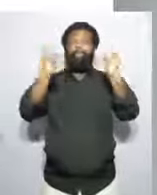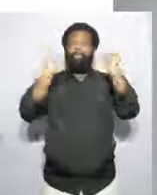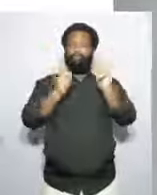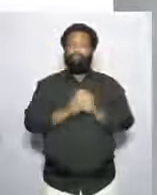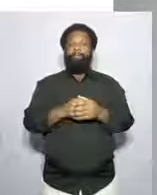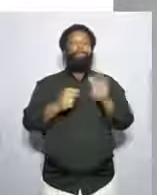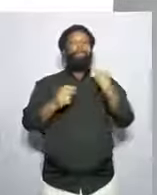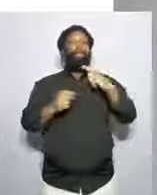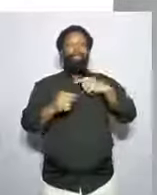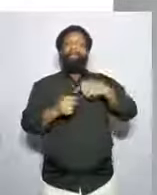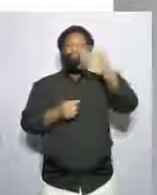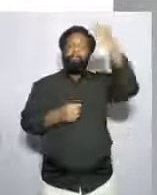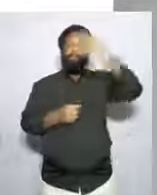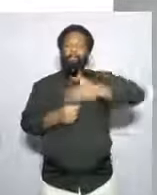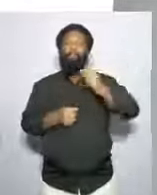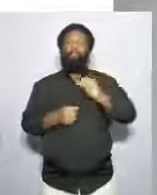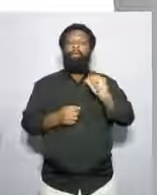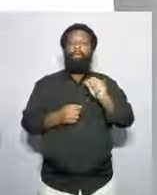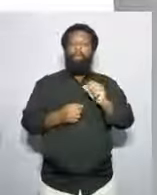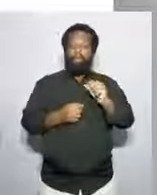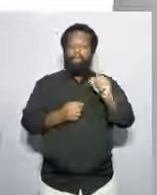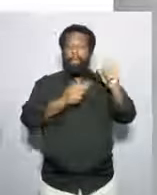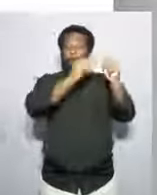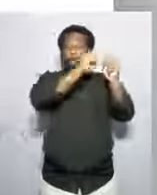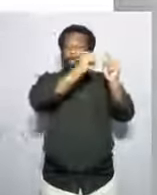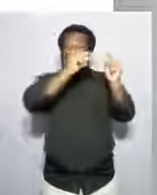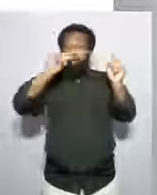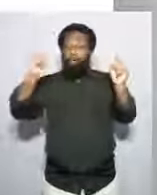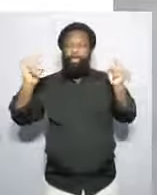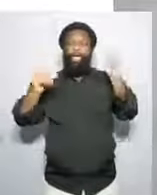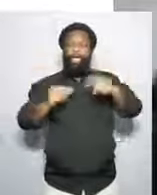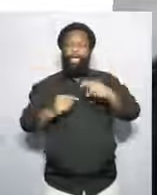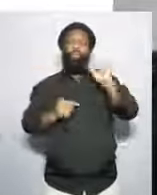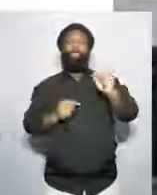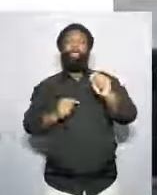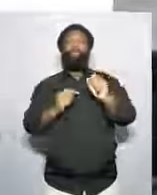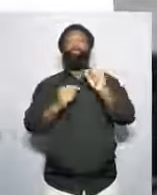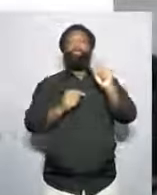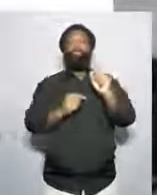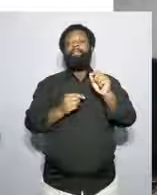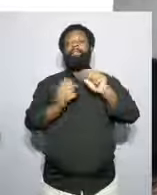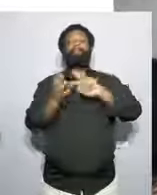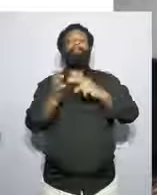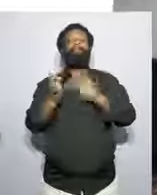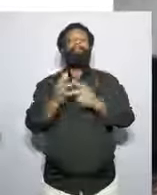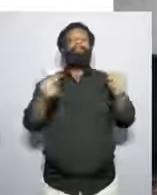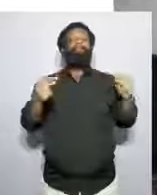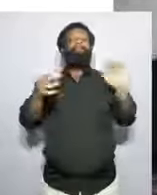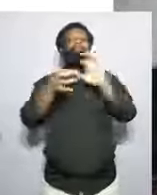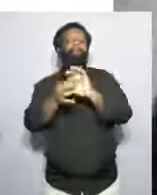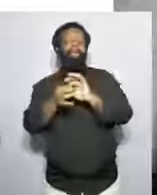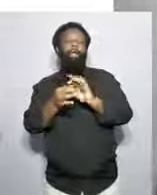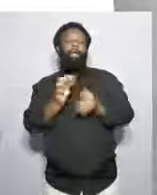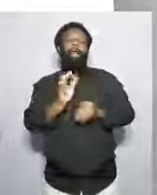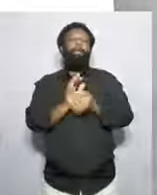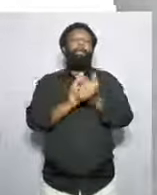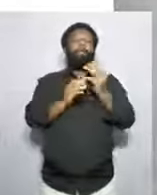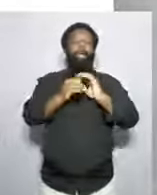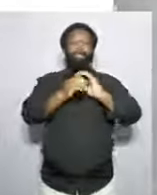uma confirmação de que o período, ele é, na verdade, está associado ao número